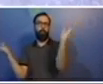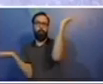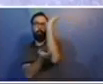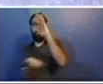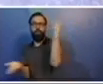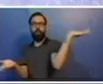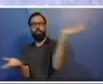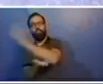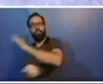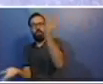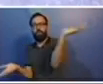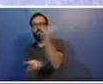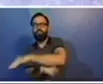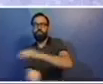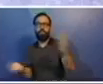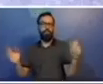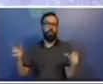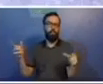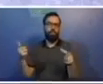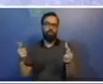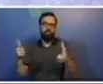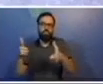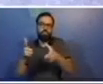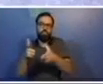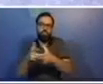cortada e está ameaçada de extinção.